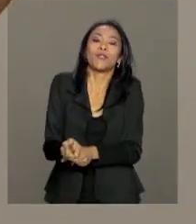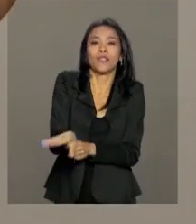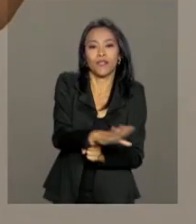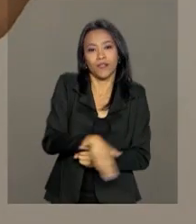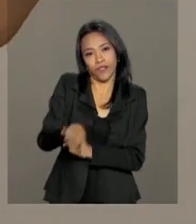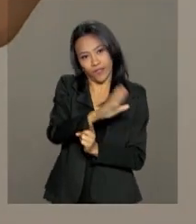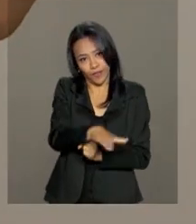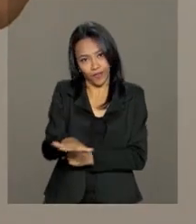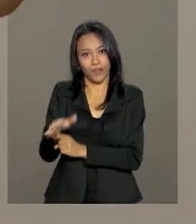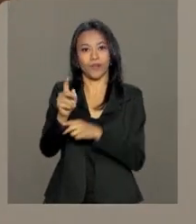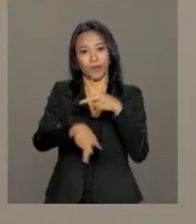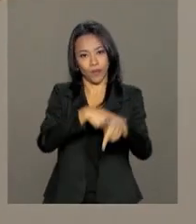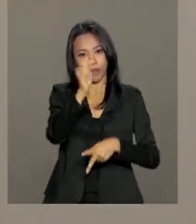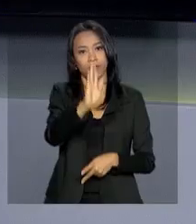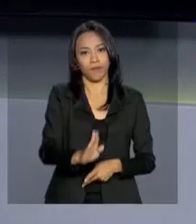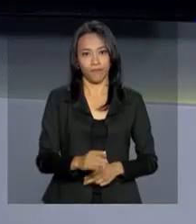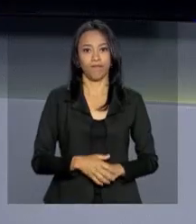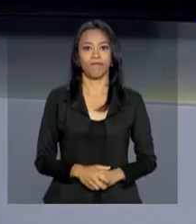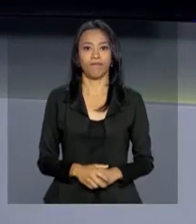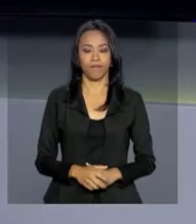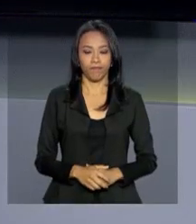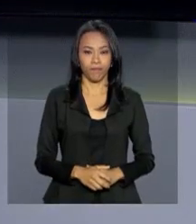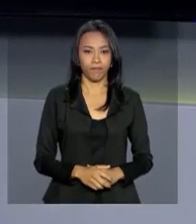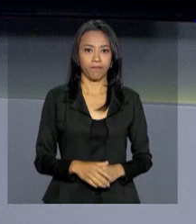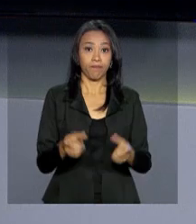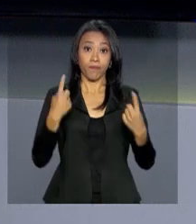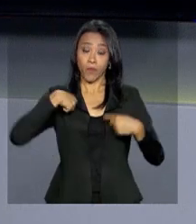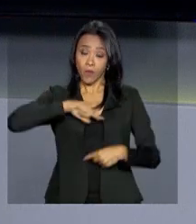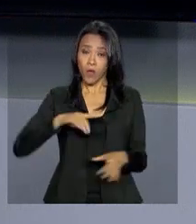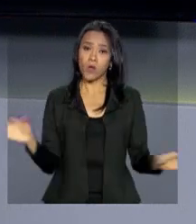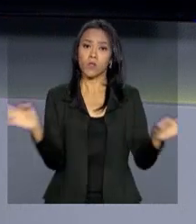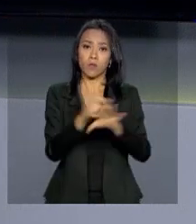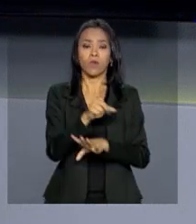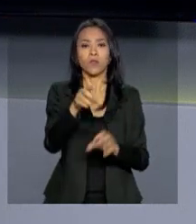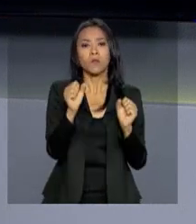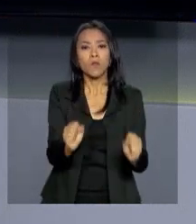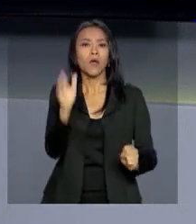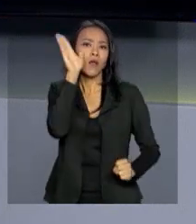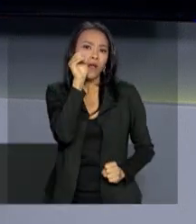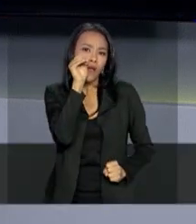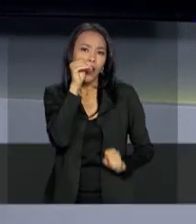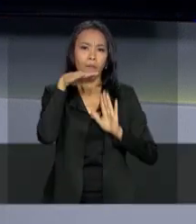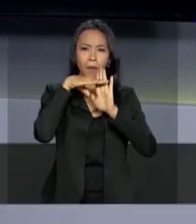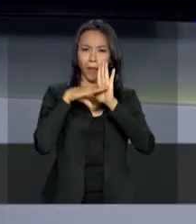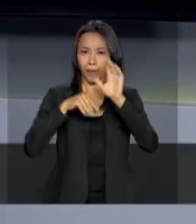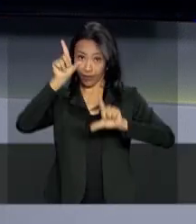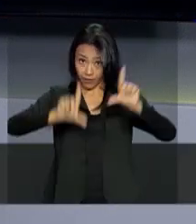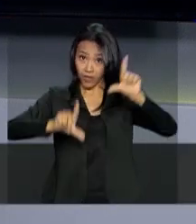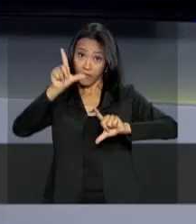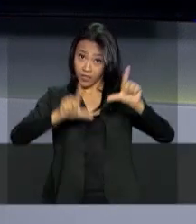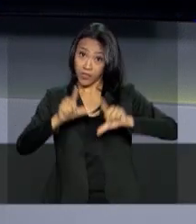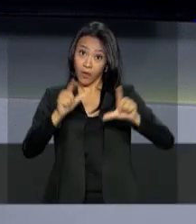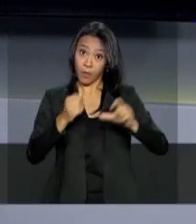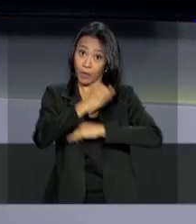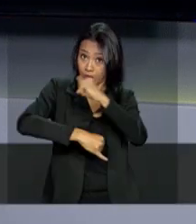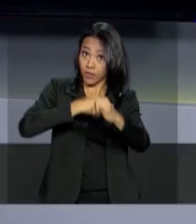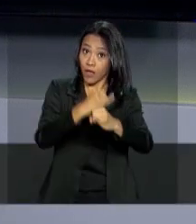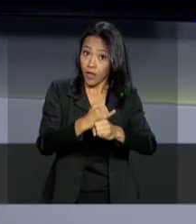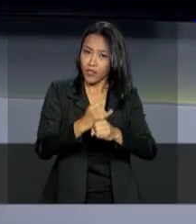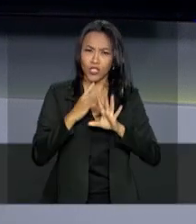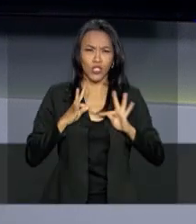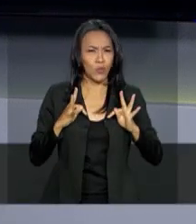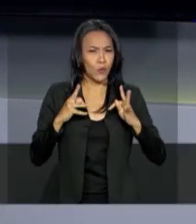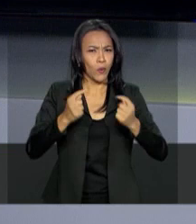da população brasileira nós ficamos por aqui você acompanha a programação ao vivo pelo site da npr e